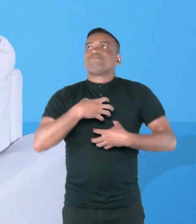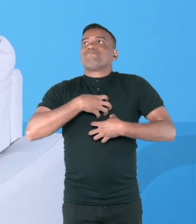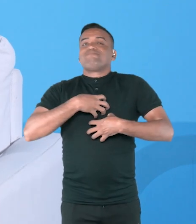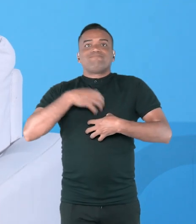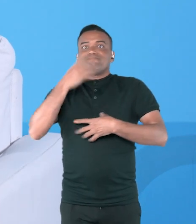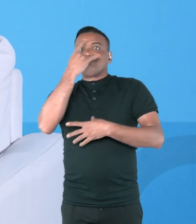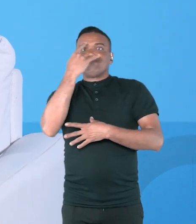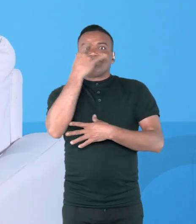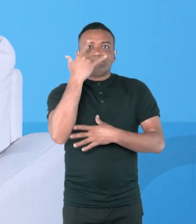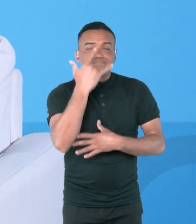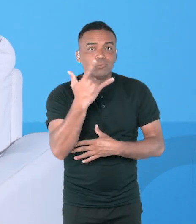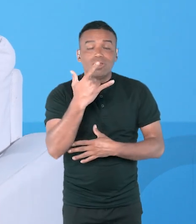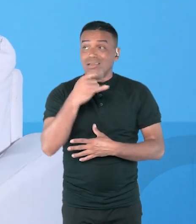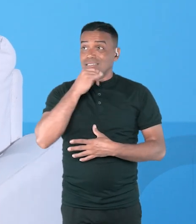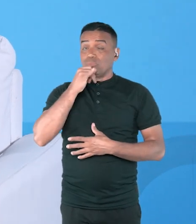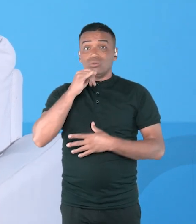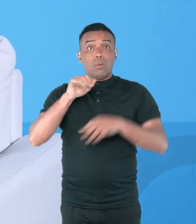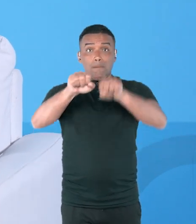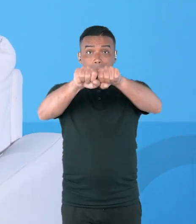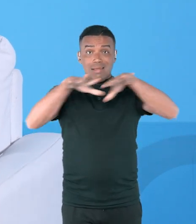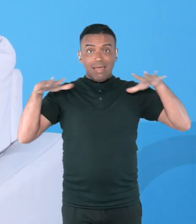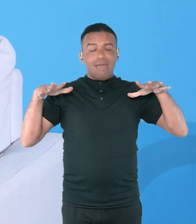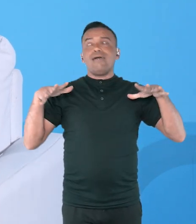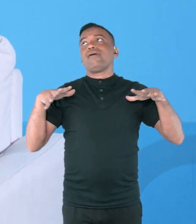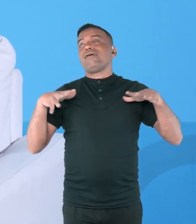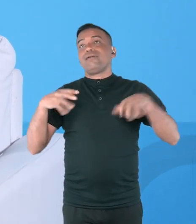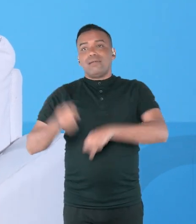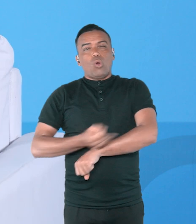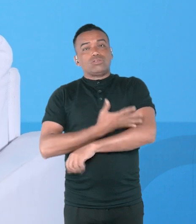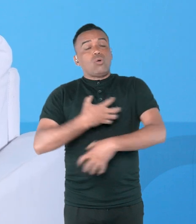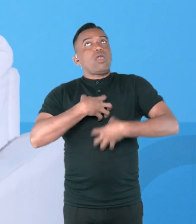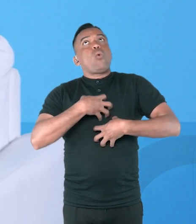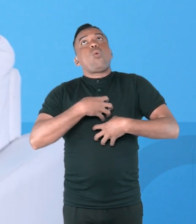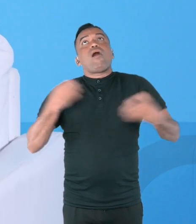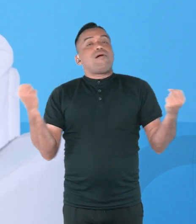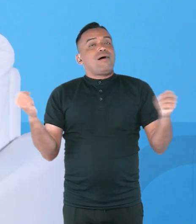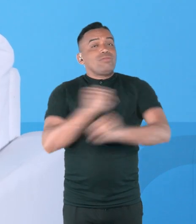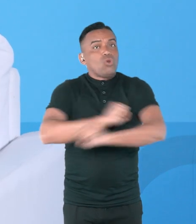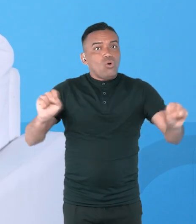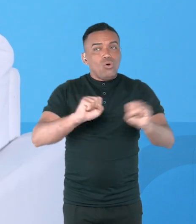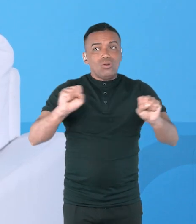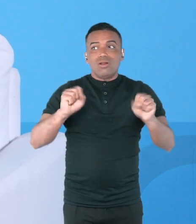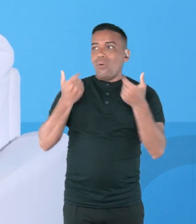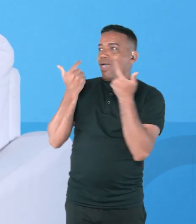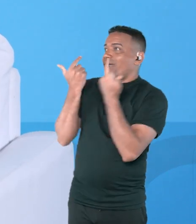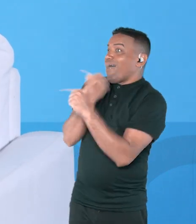eu sinto que eu tenho uma reação de plateia que eu adoro, que ela não chega a ser um riso,